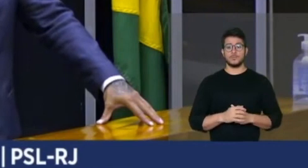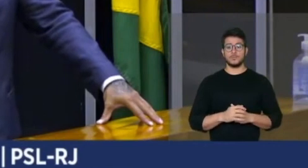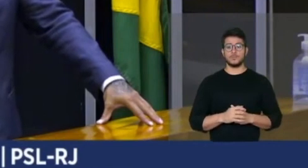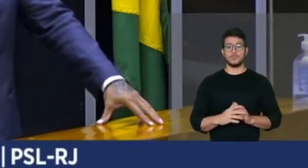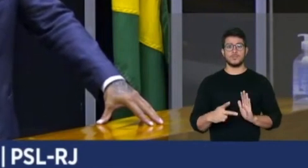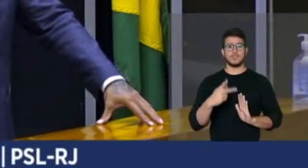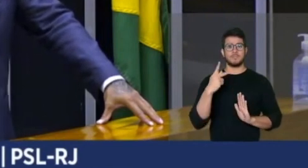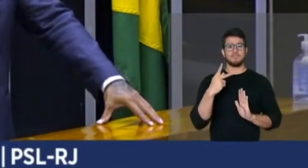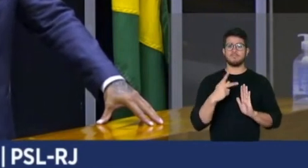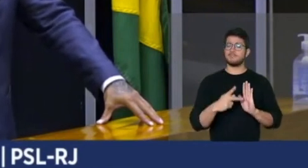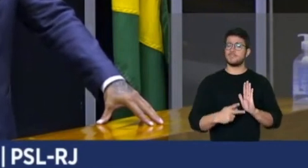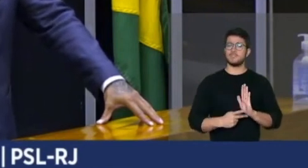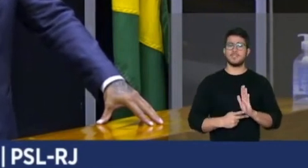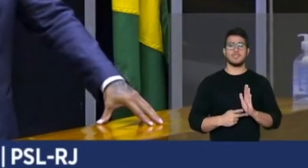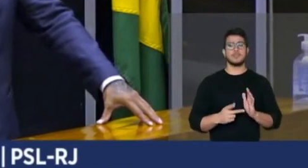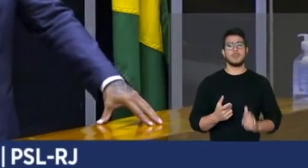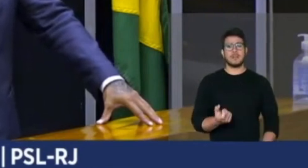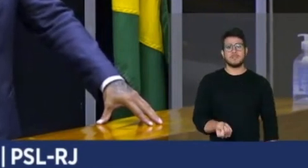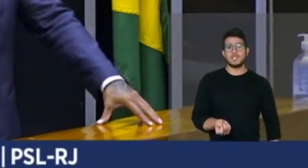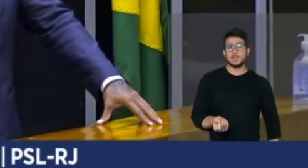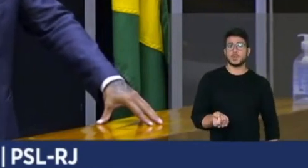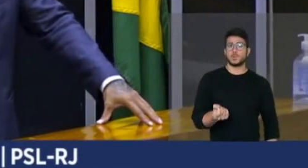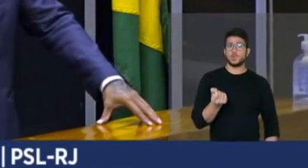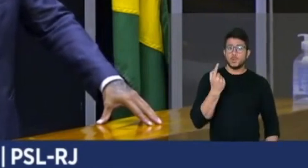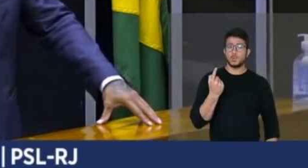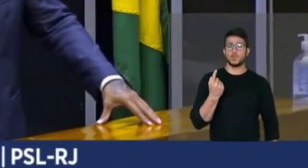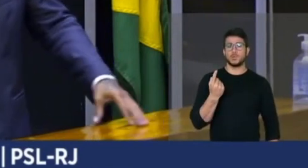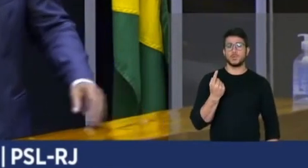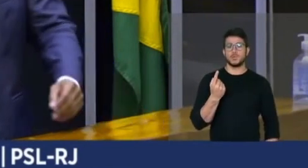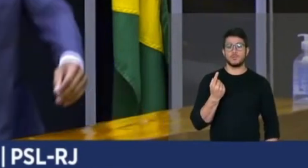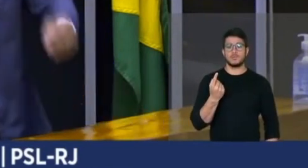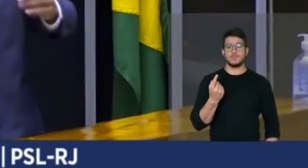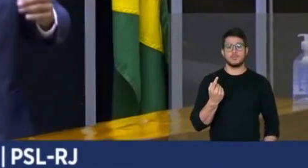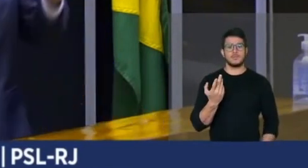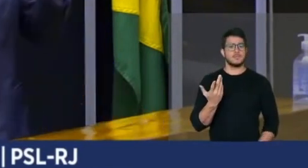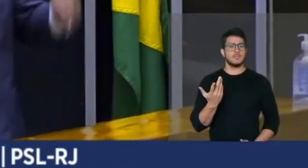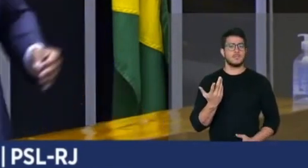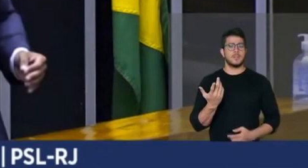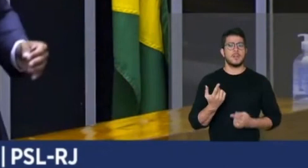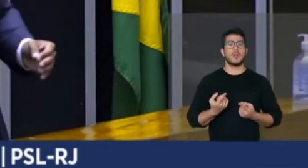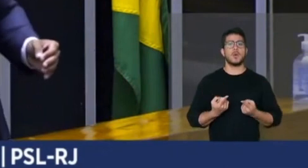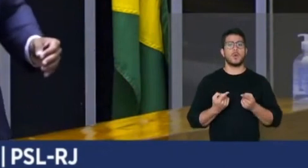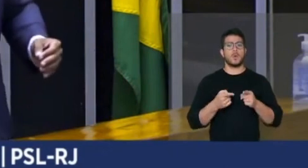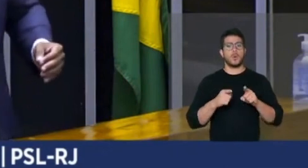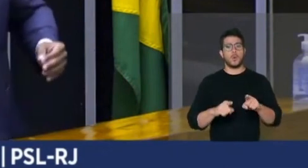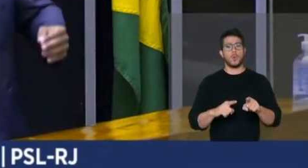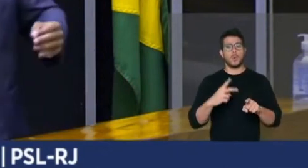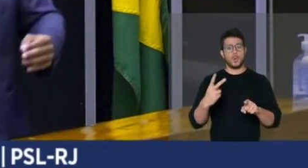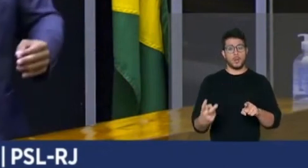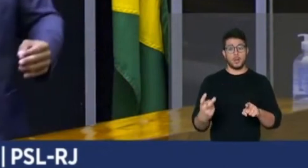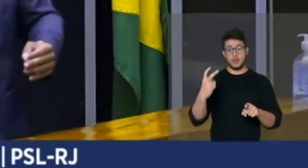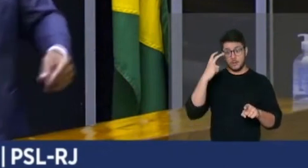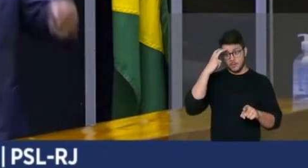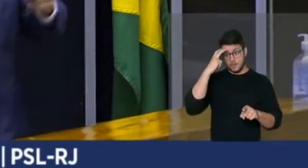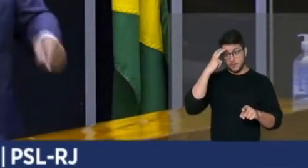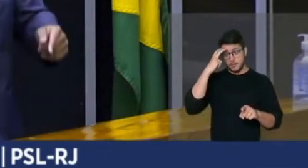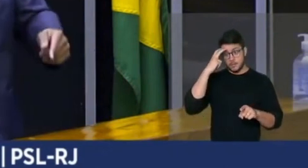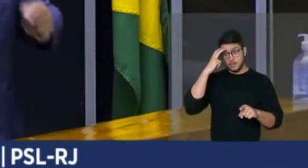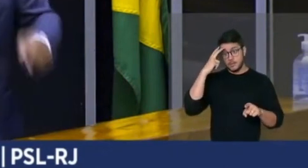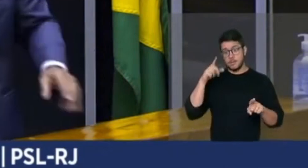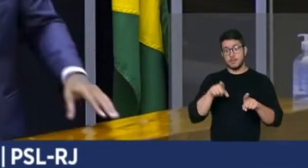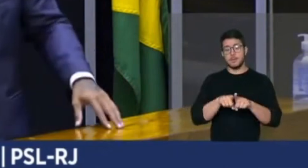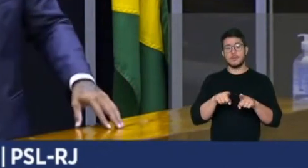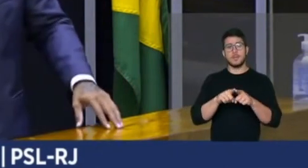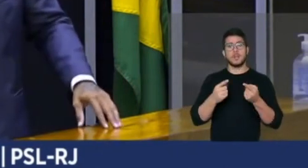verdadeira excrescência, que é um verdadeiro absurdo, uma afronta com a cultura e uma afronta com o